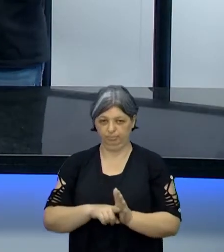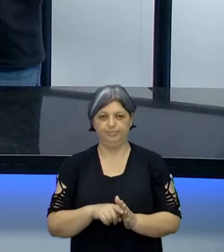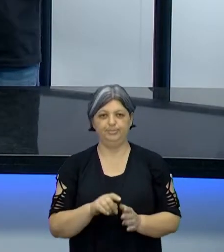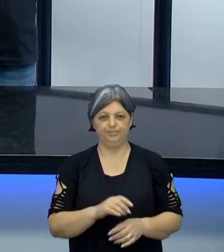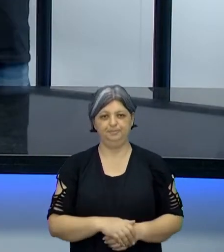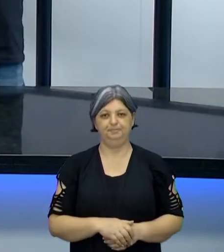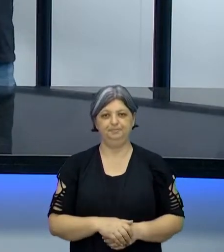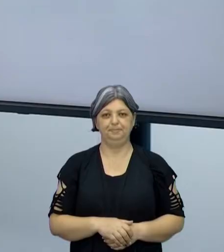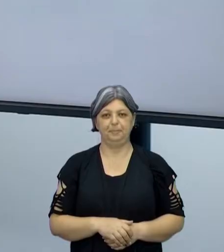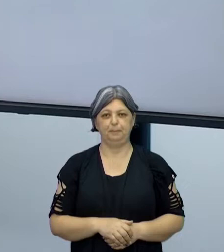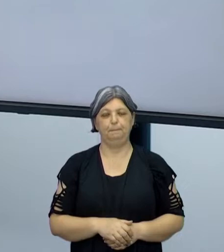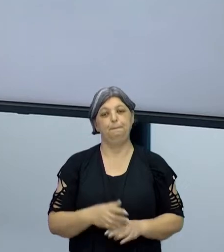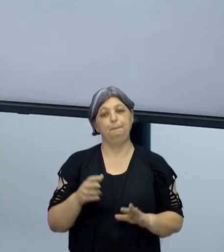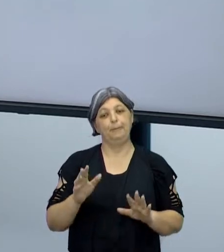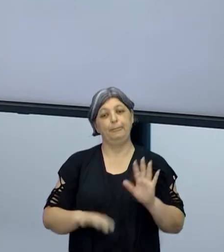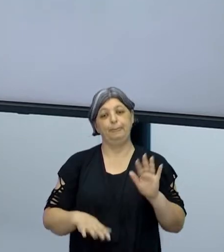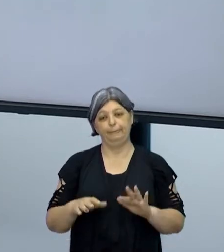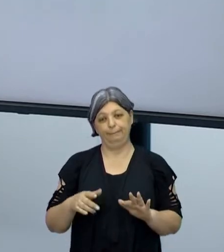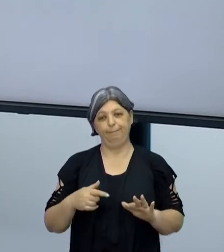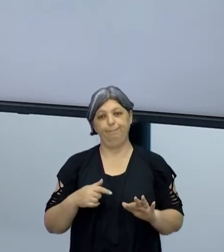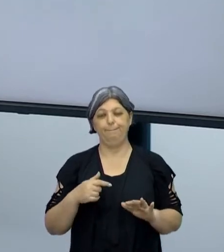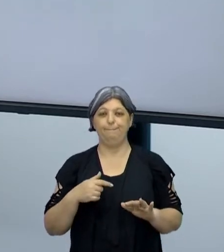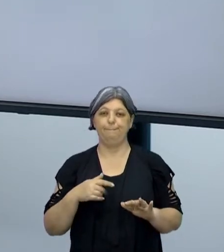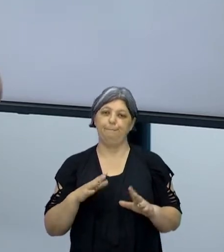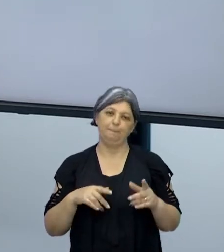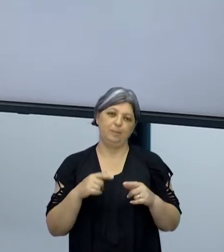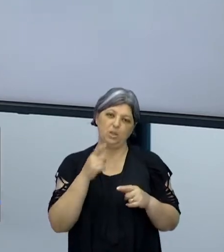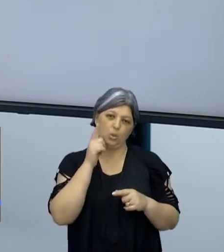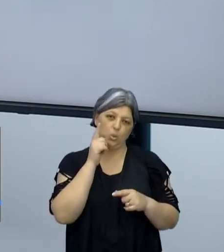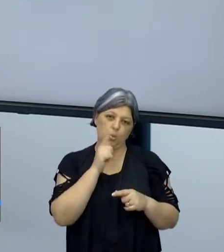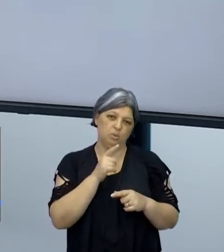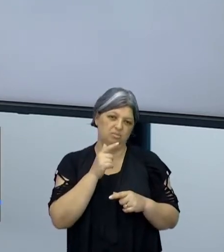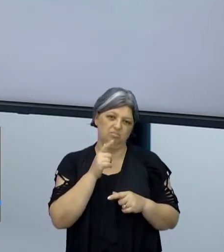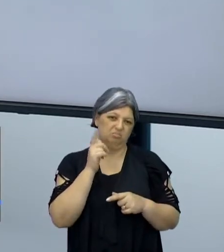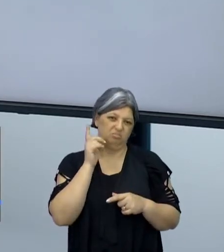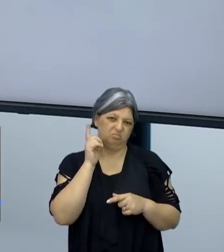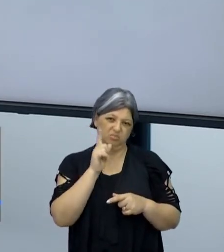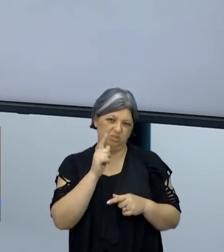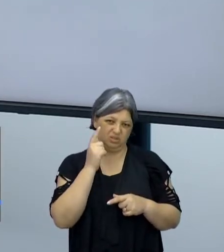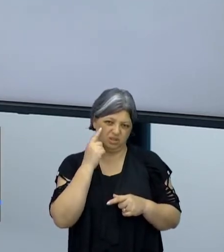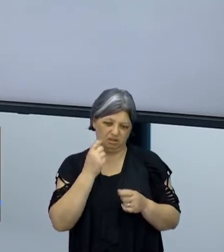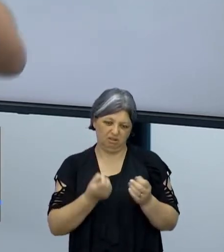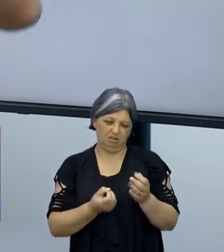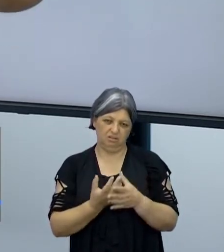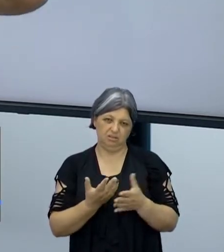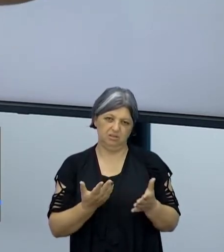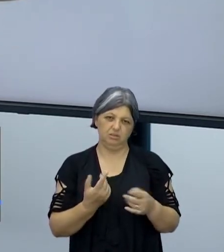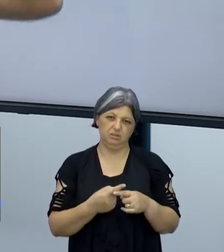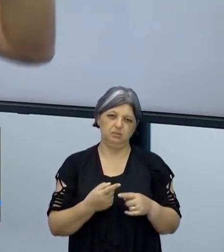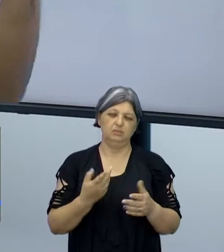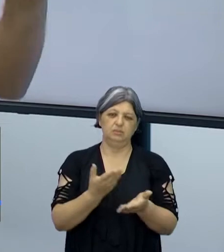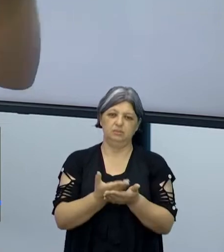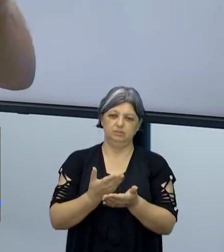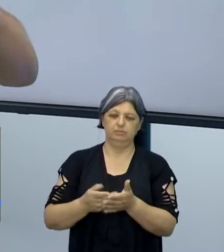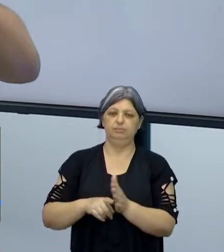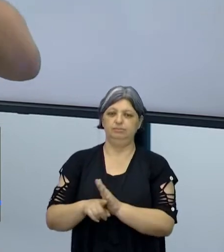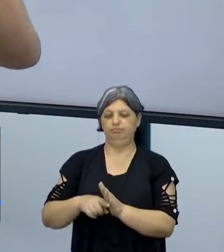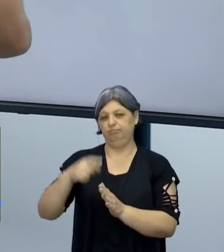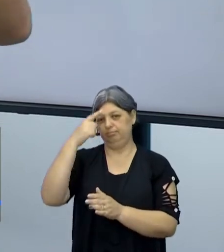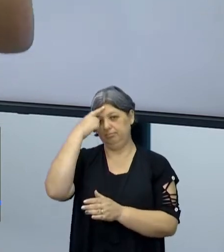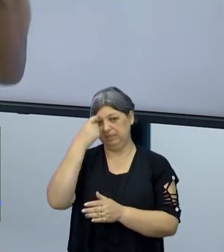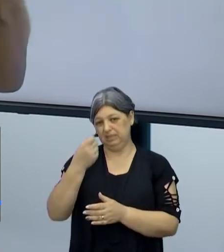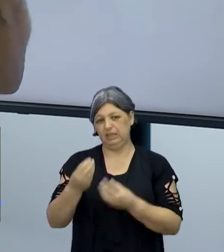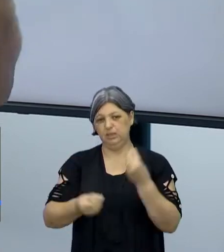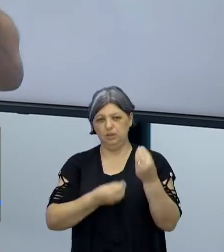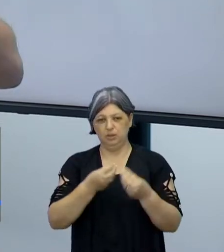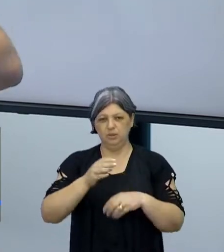Né? São raras as exceções aí em que a gente consegue criar uma coisa sem fazer estudos. Né? Por mais que a gente tenha uma ideia na cabeça do que